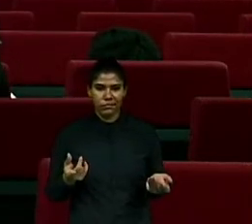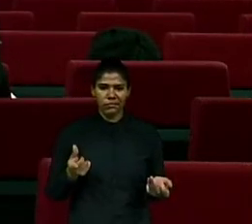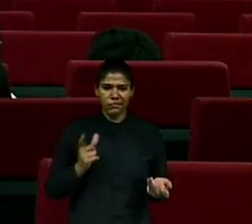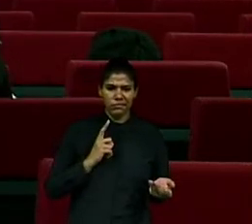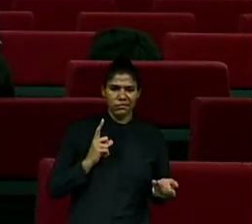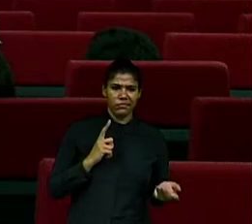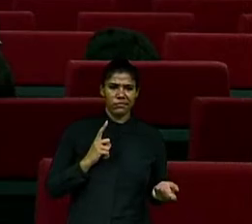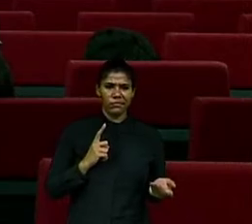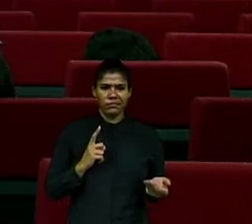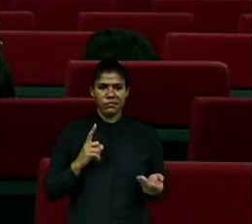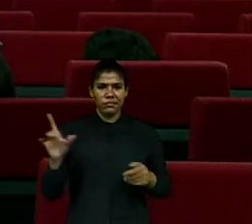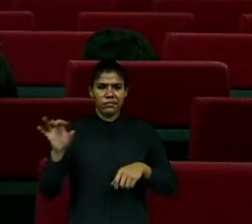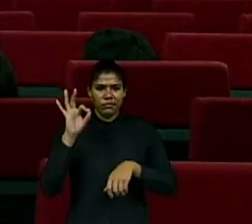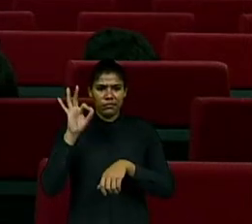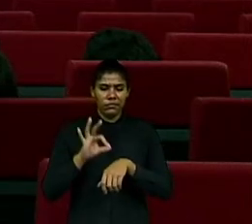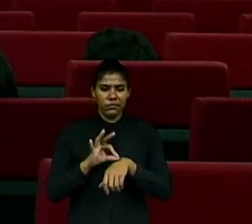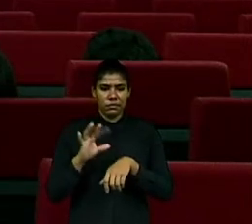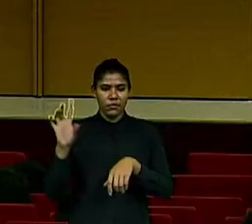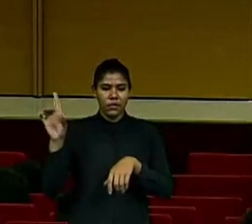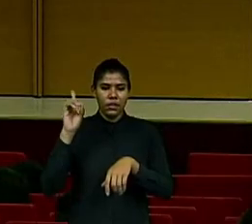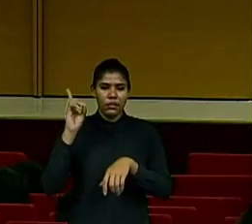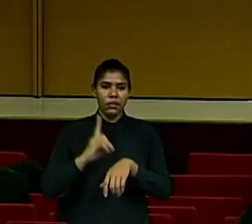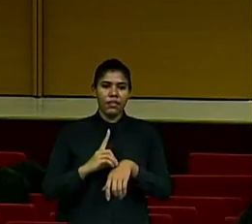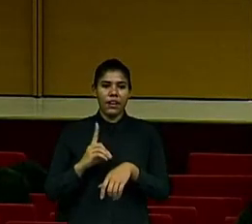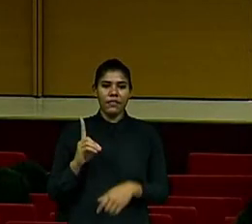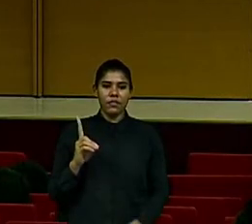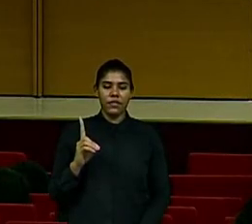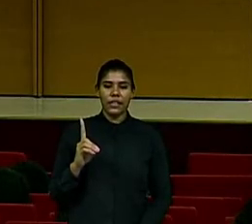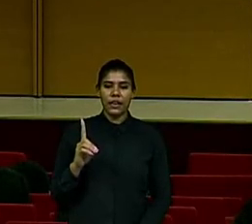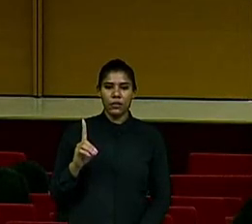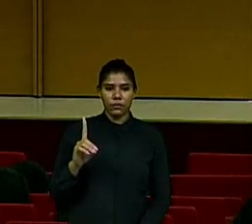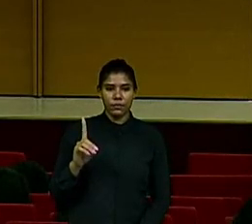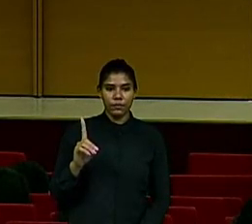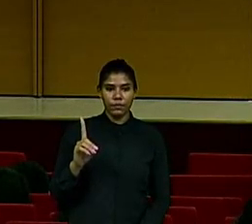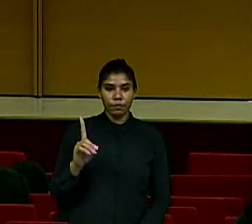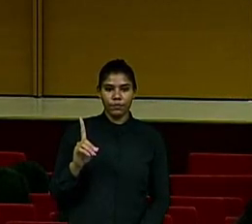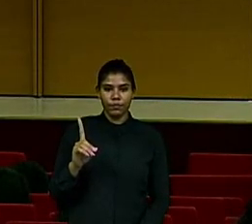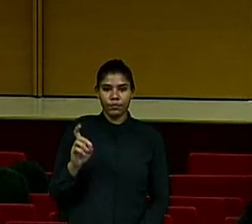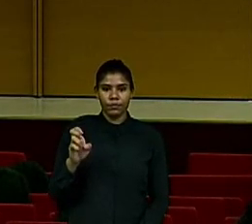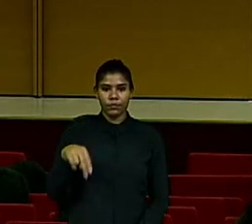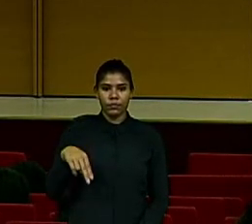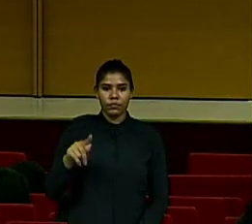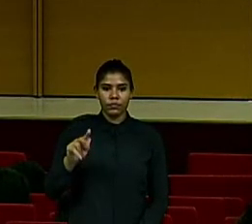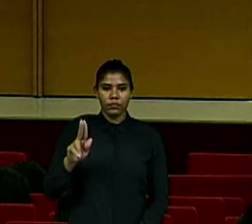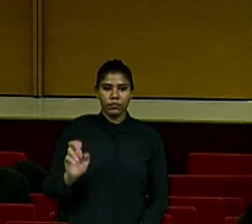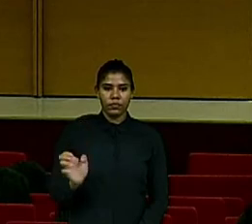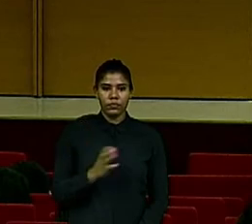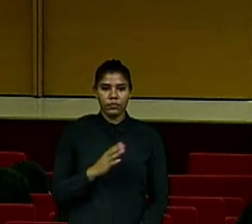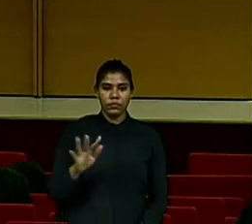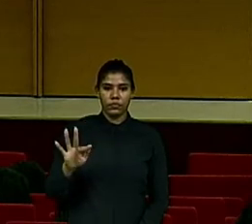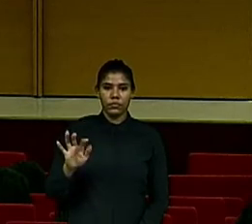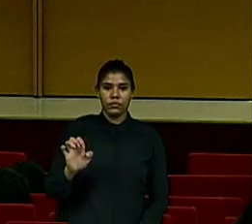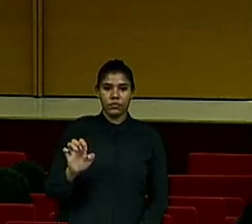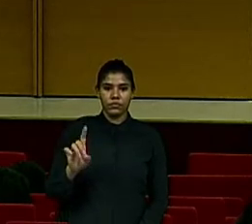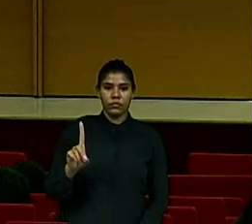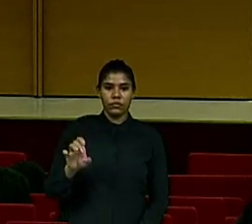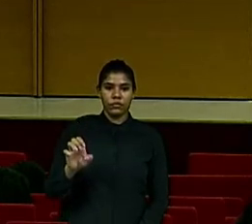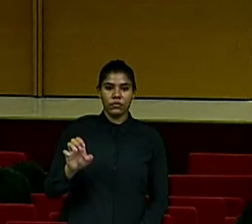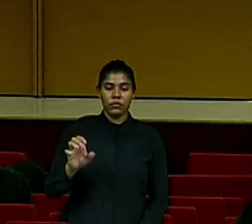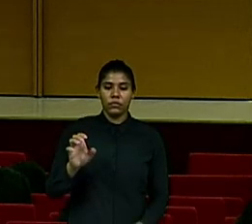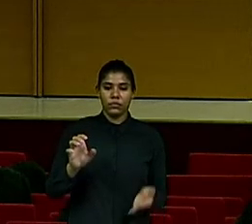na verdade hoje a febre hemorrágica a gente chama de febre